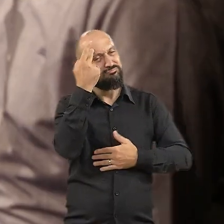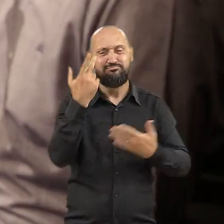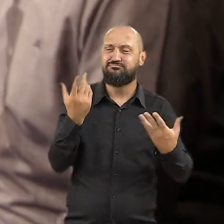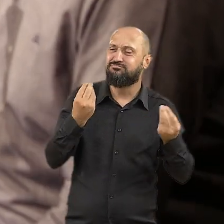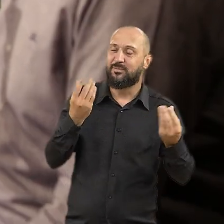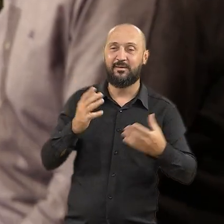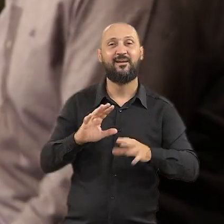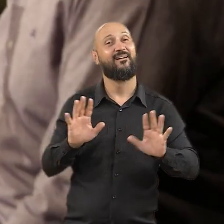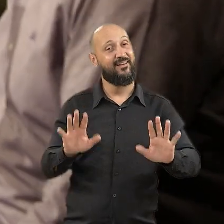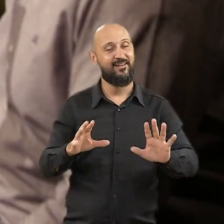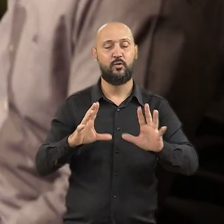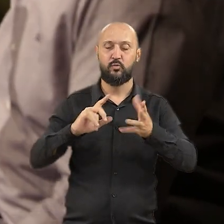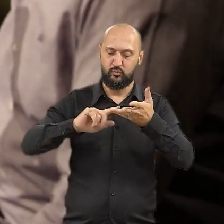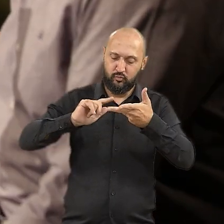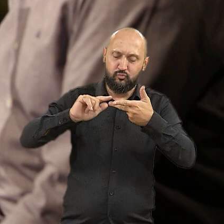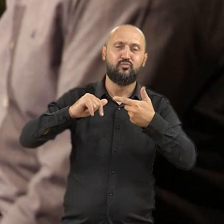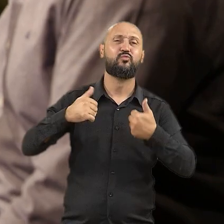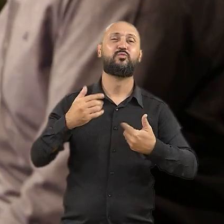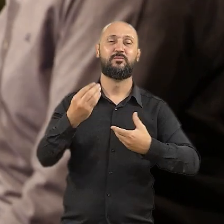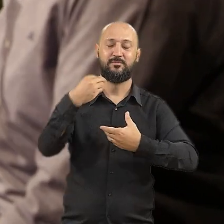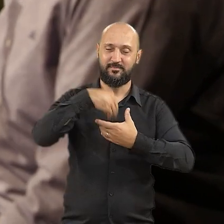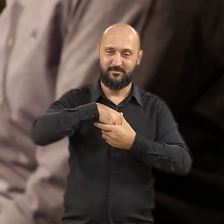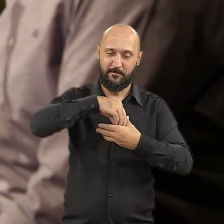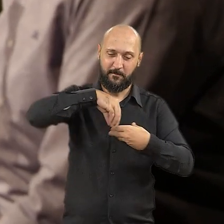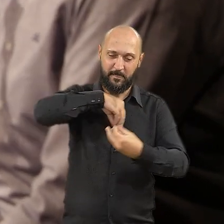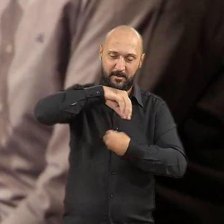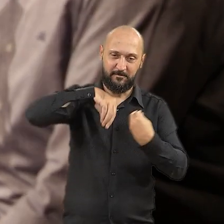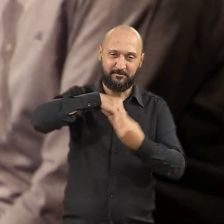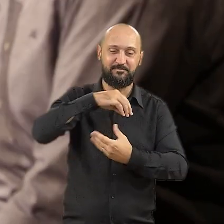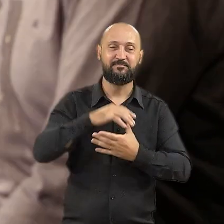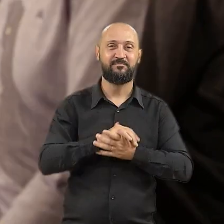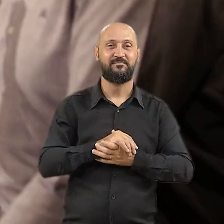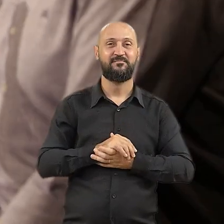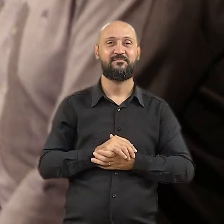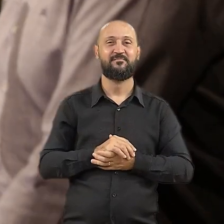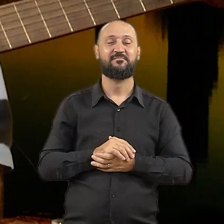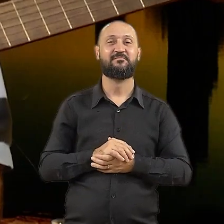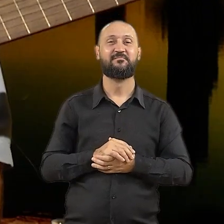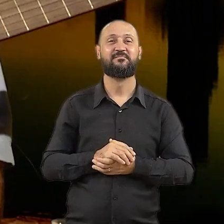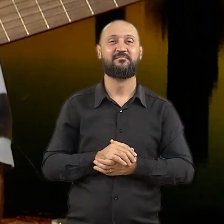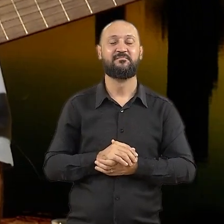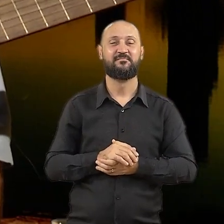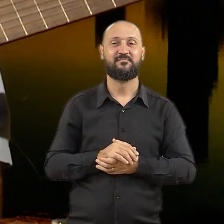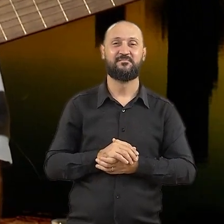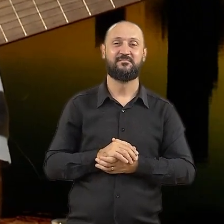contrário? Tudo isso aí, tudo misturado. Eu